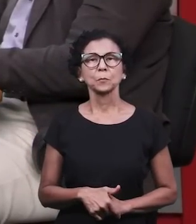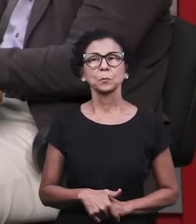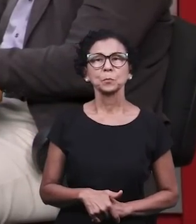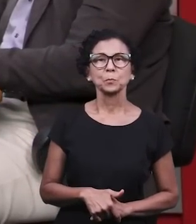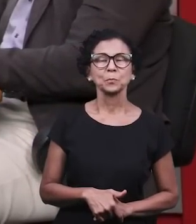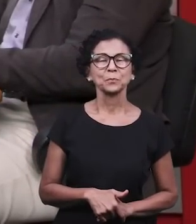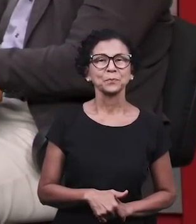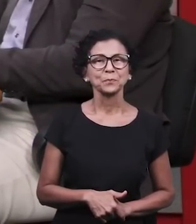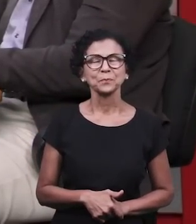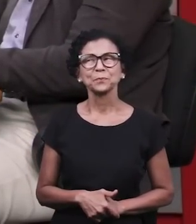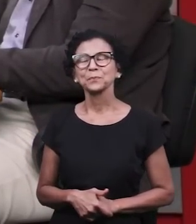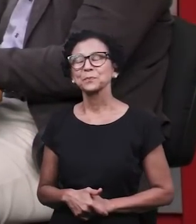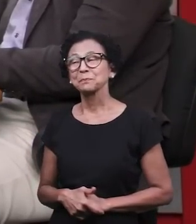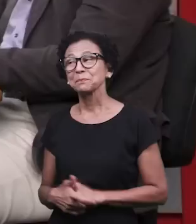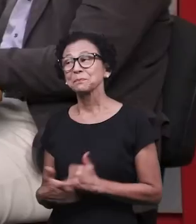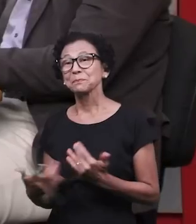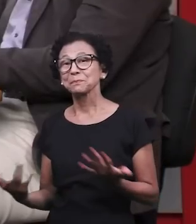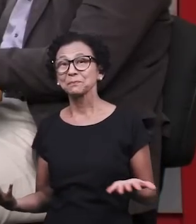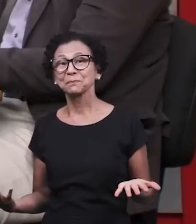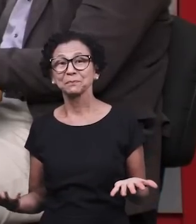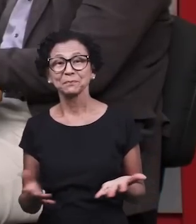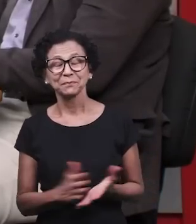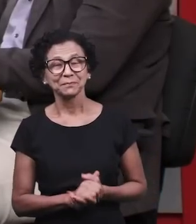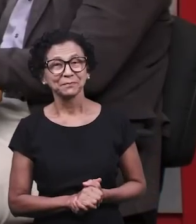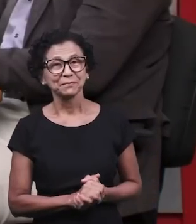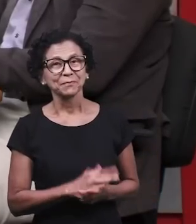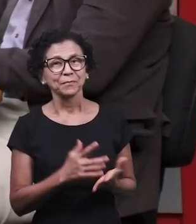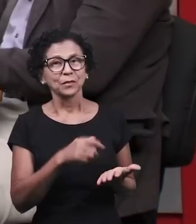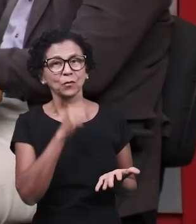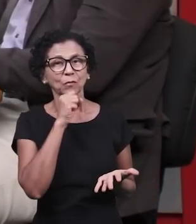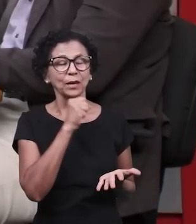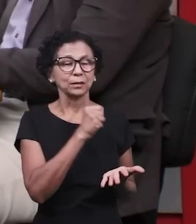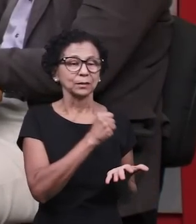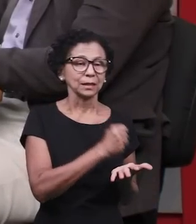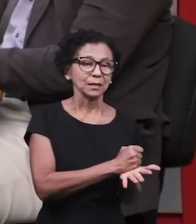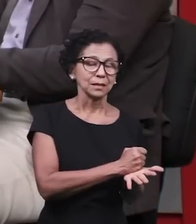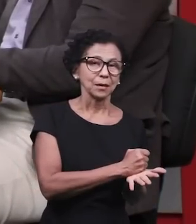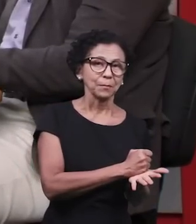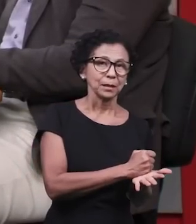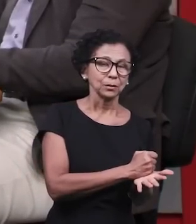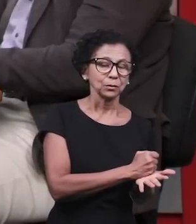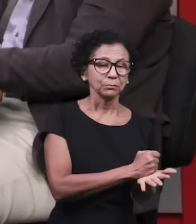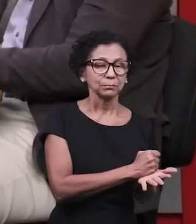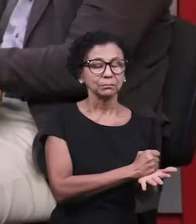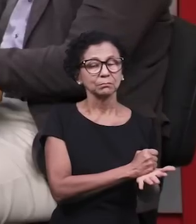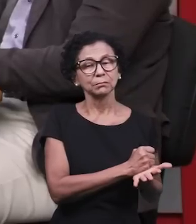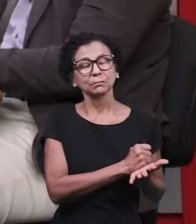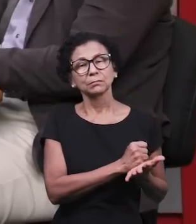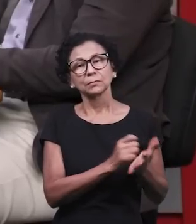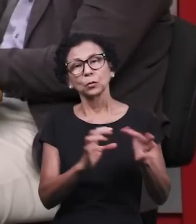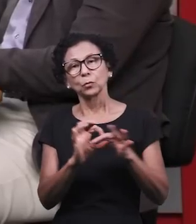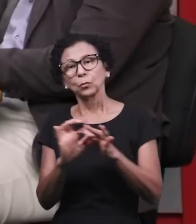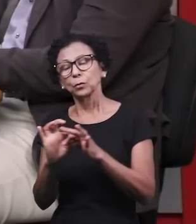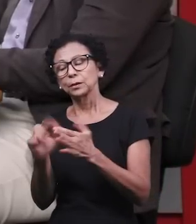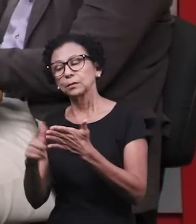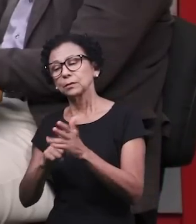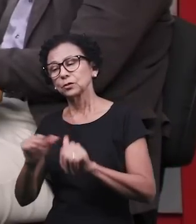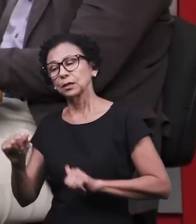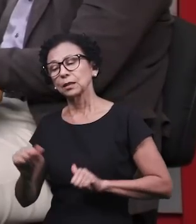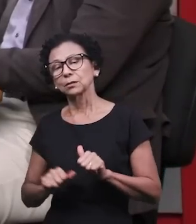Exatamente. Eles são complementares. E um detalhe, né? Estevão, que fala muito pouco na Bíblia, ele fala de um momento